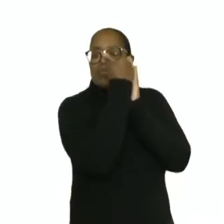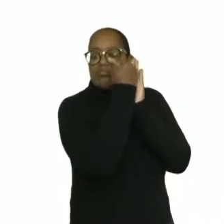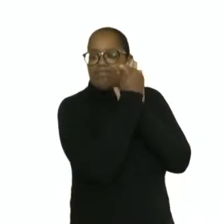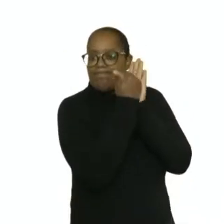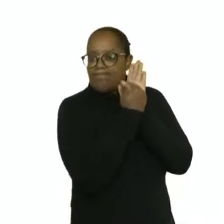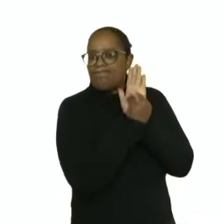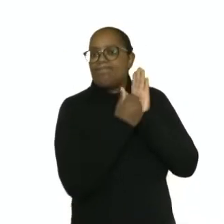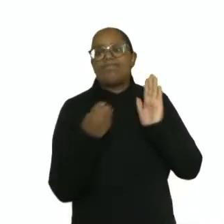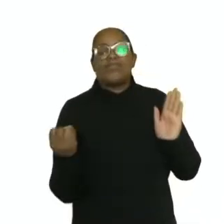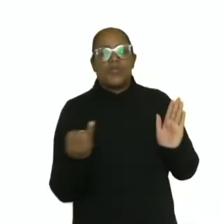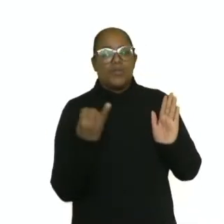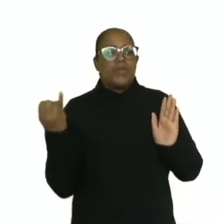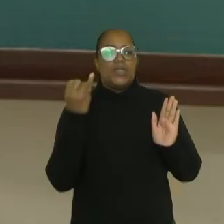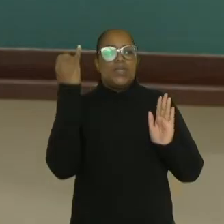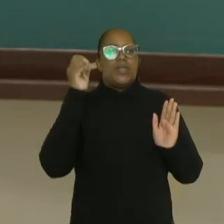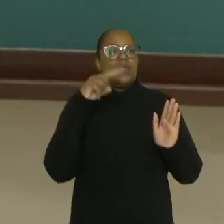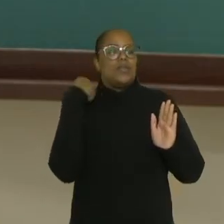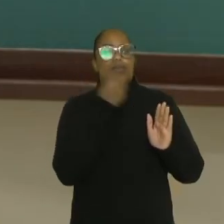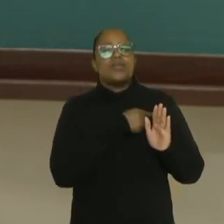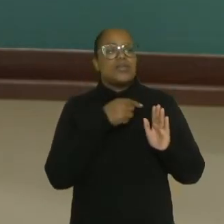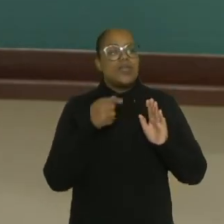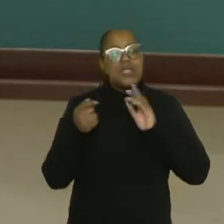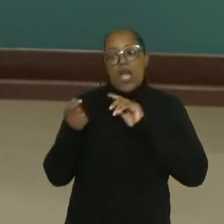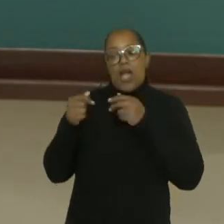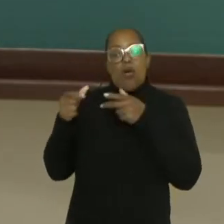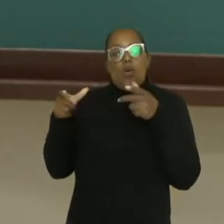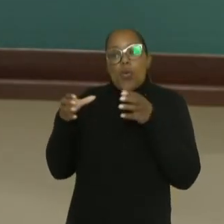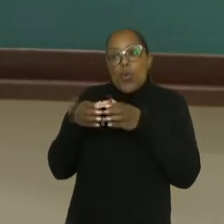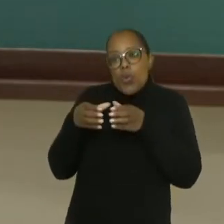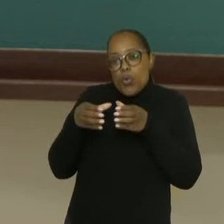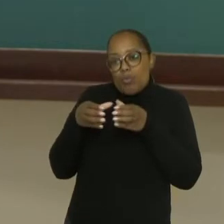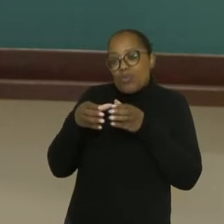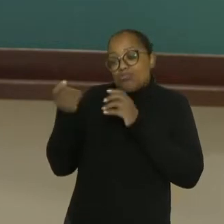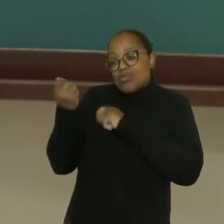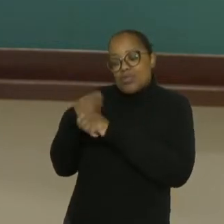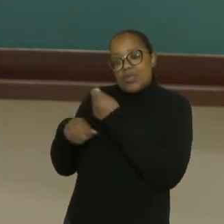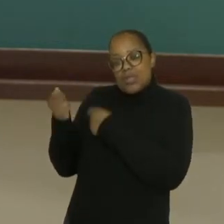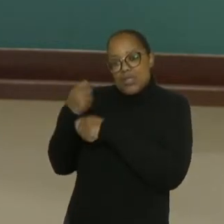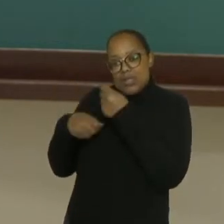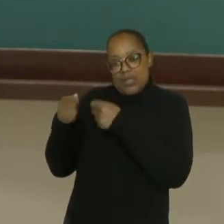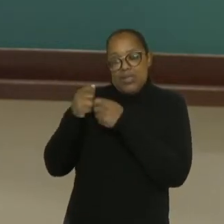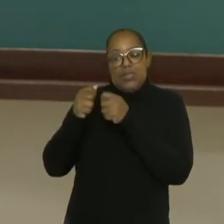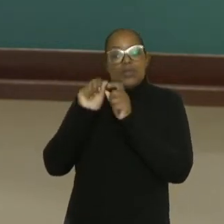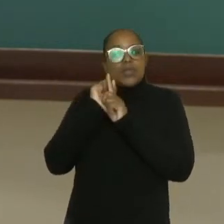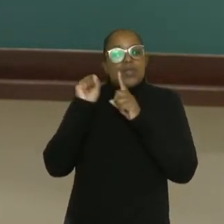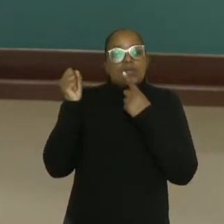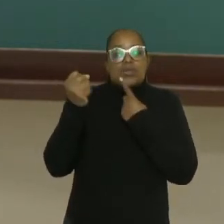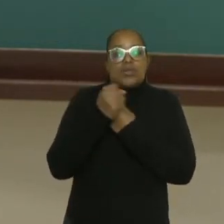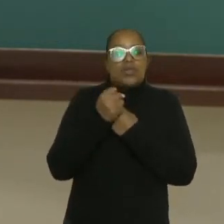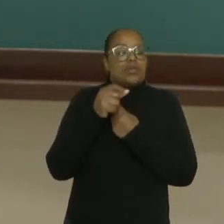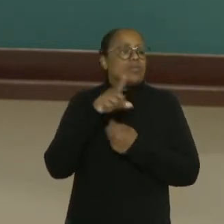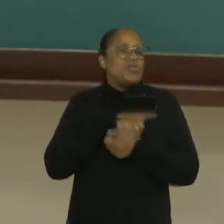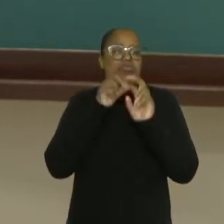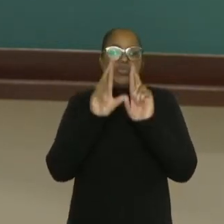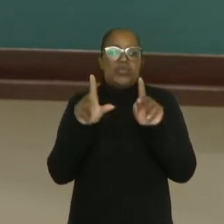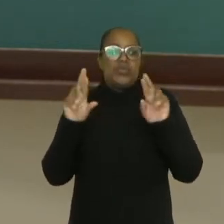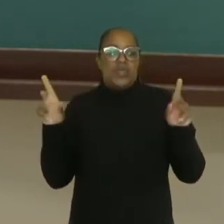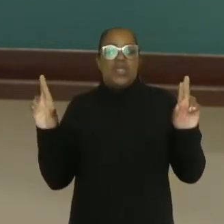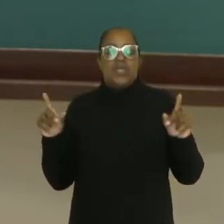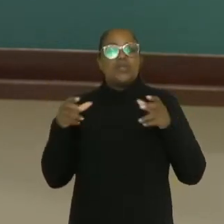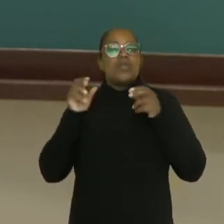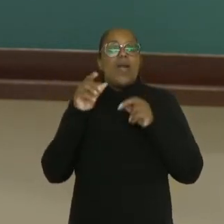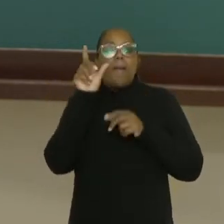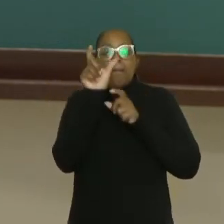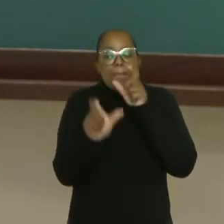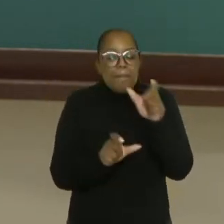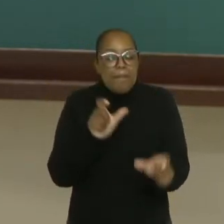importância. Então, nós temos aqui nesse meio social, no mesmo espaço, uma diversidade de gente vivendo,